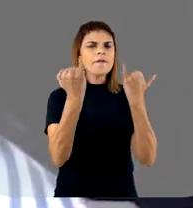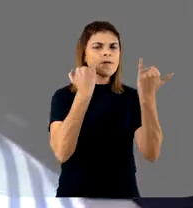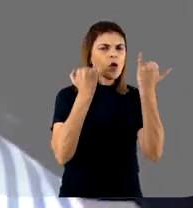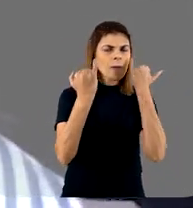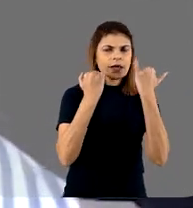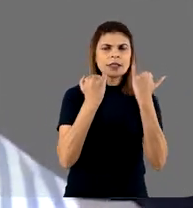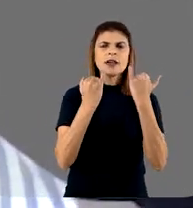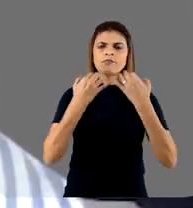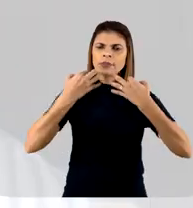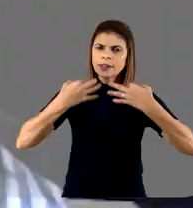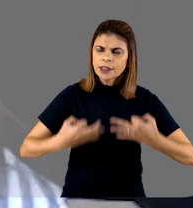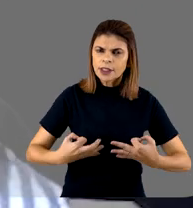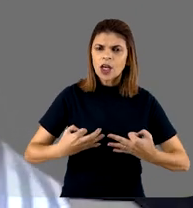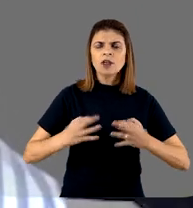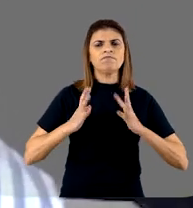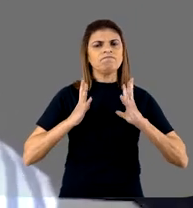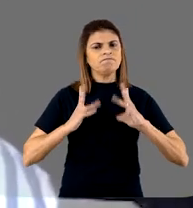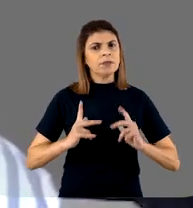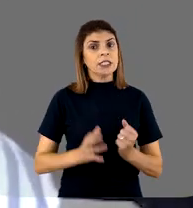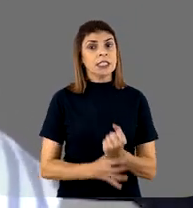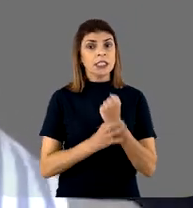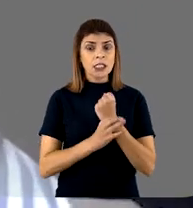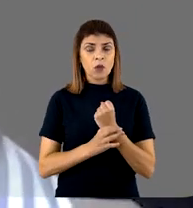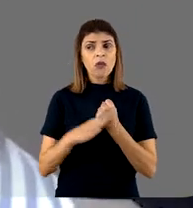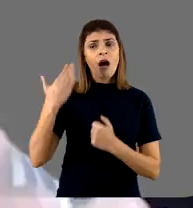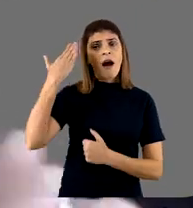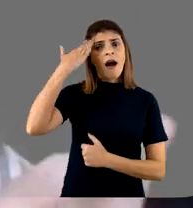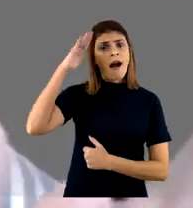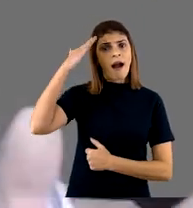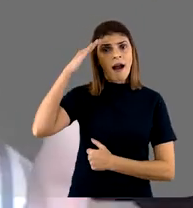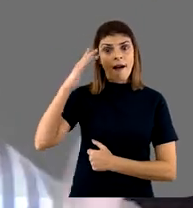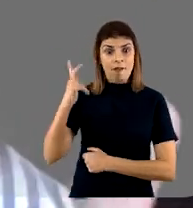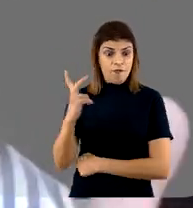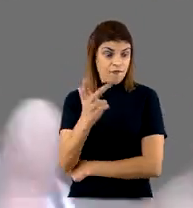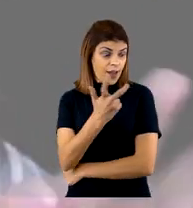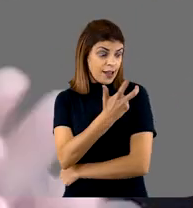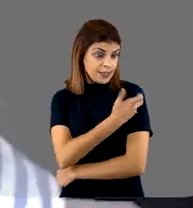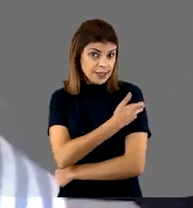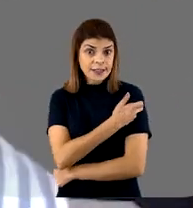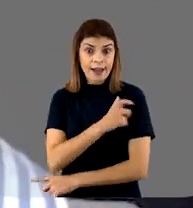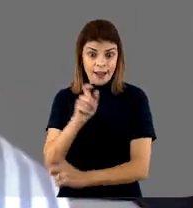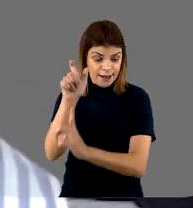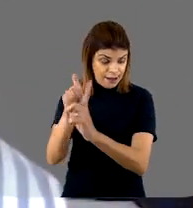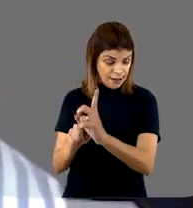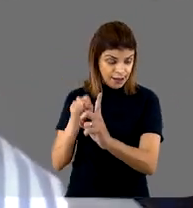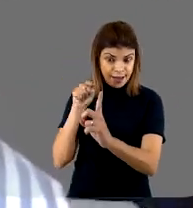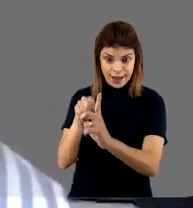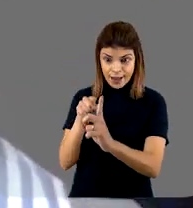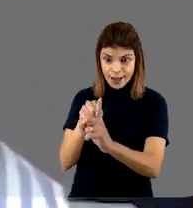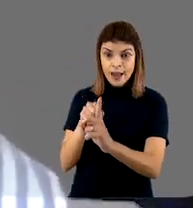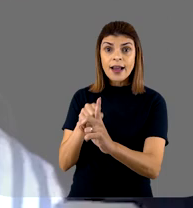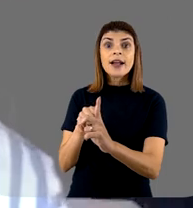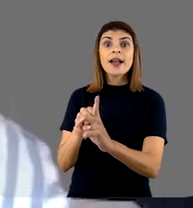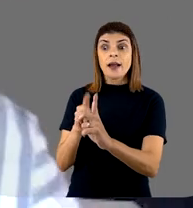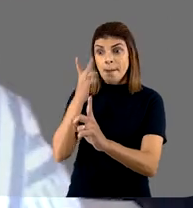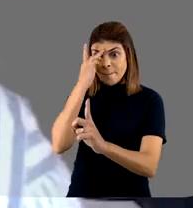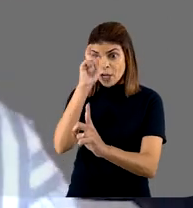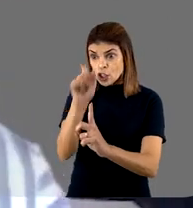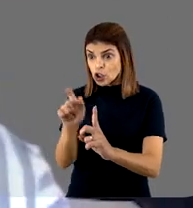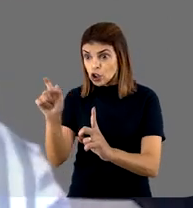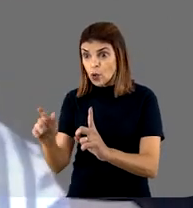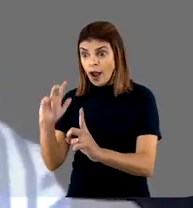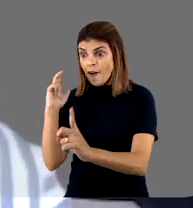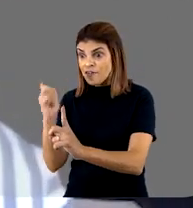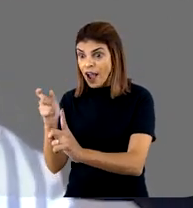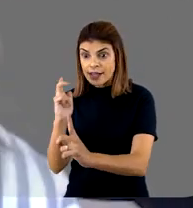da informação correta e segura e o entendimento fundamental né de que eh vacinar o indivíduo né ele a cada